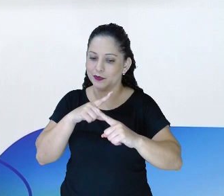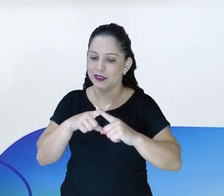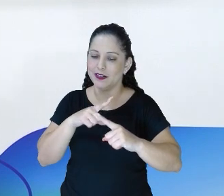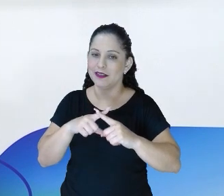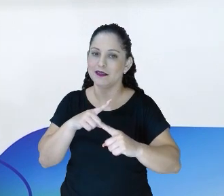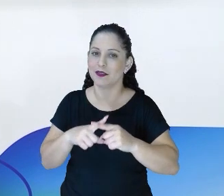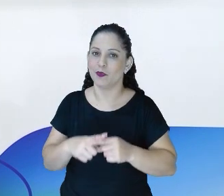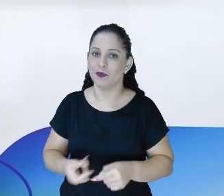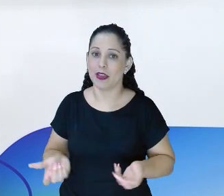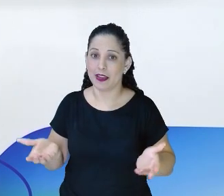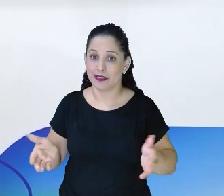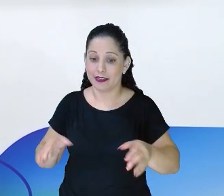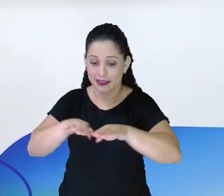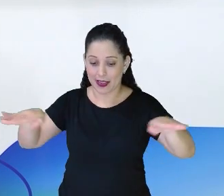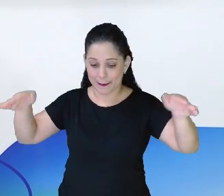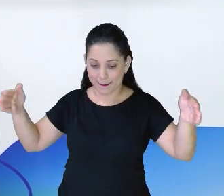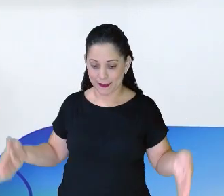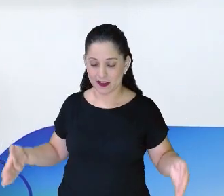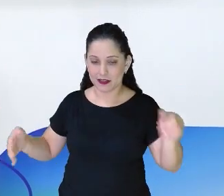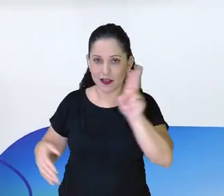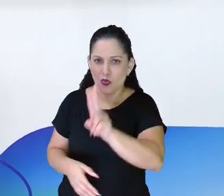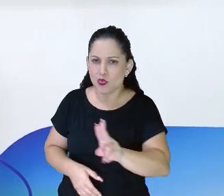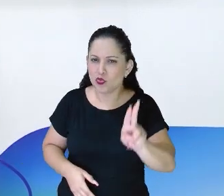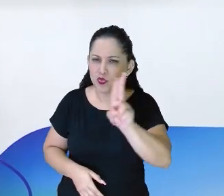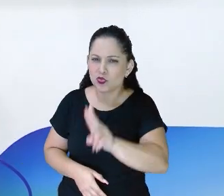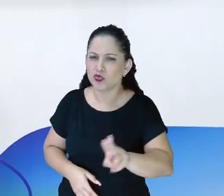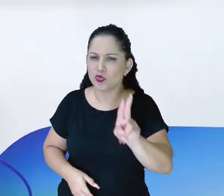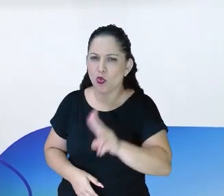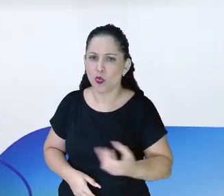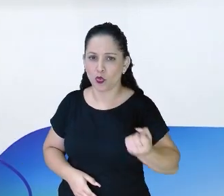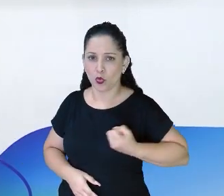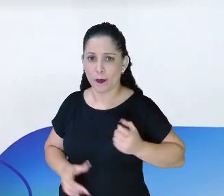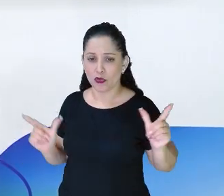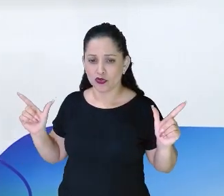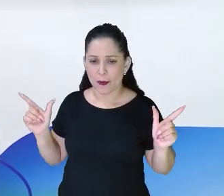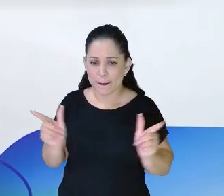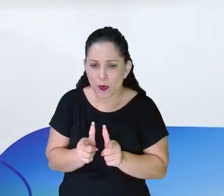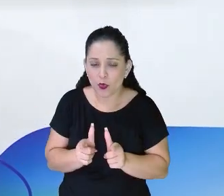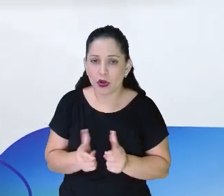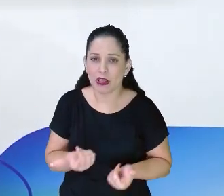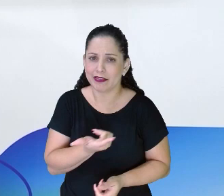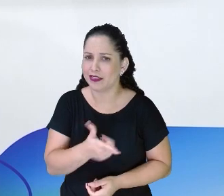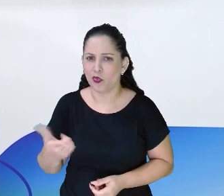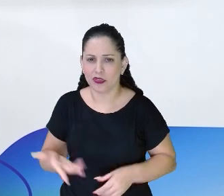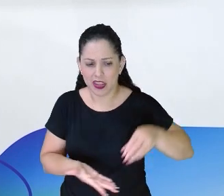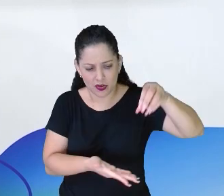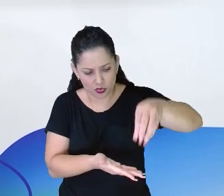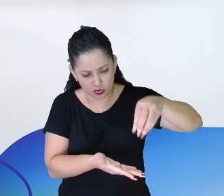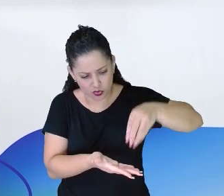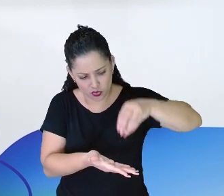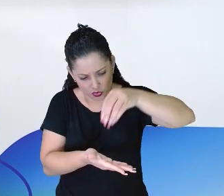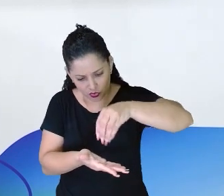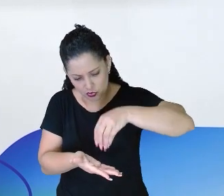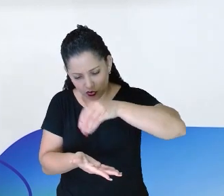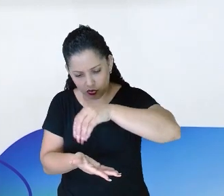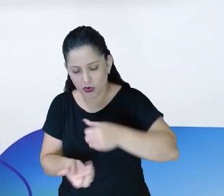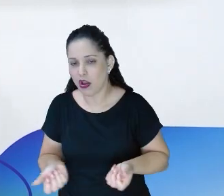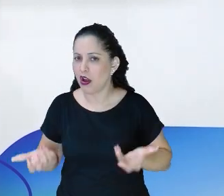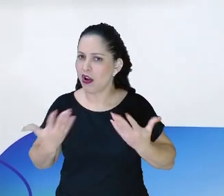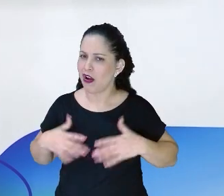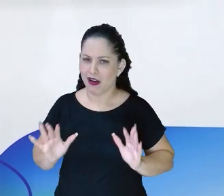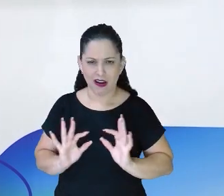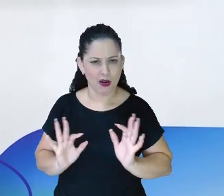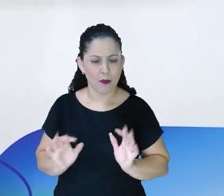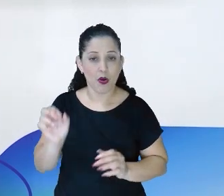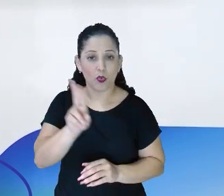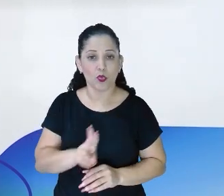na mesa tranquilamente os números menores. Professora, eu não tenho uma mancala. Não tem problema, usa palito. Professora, eu não